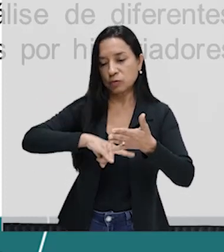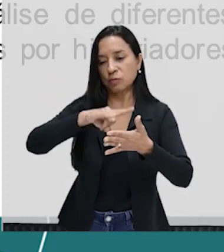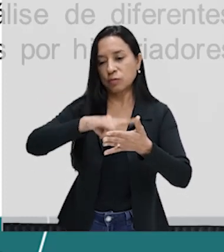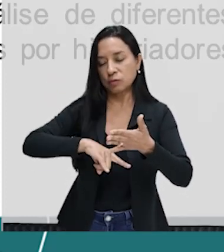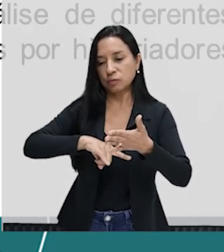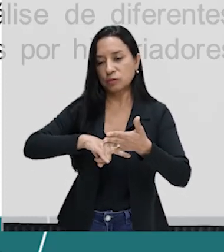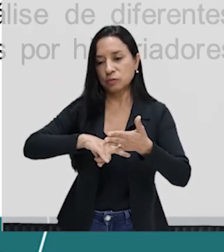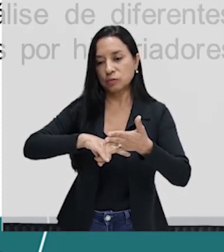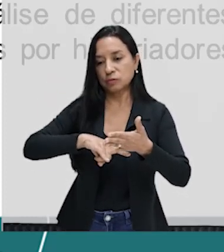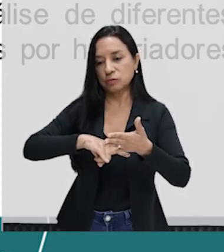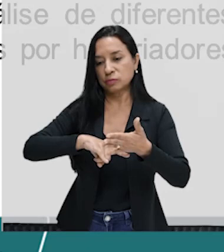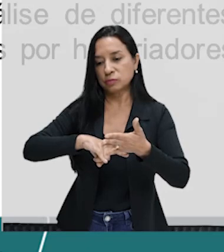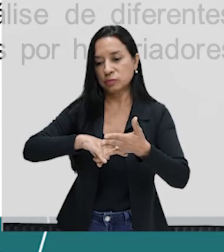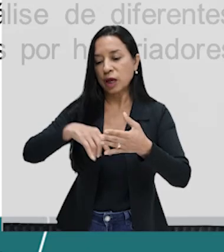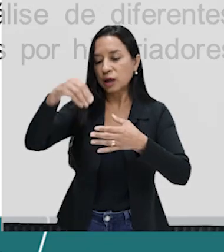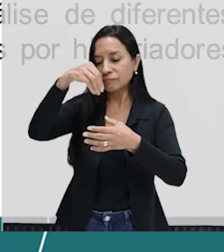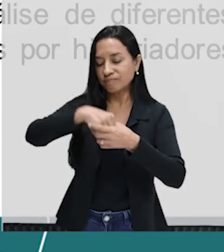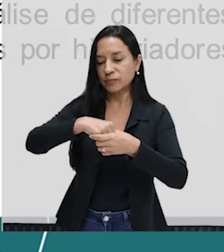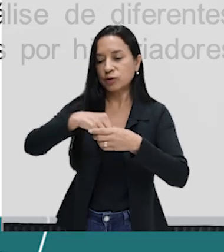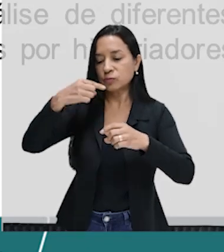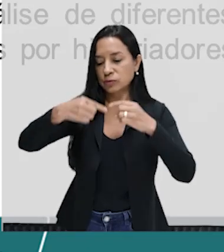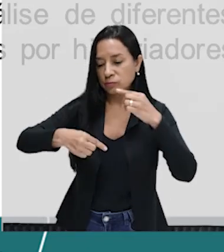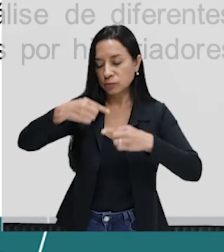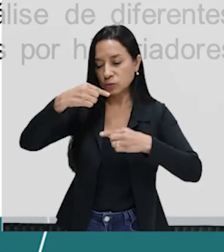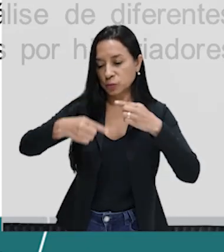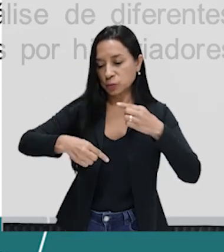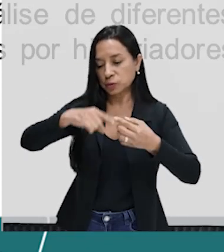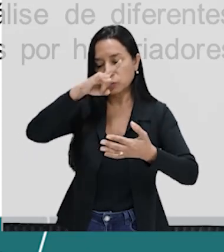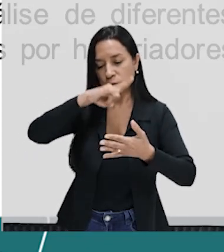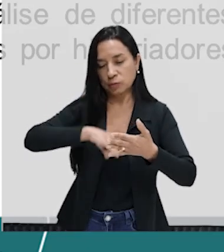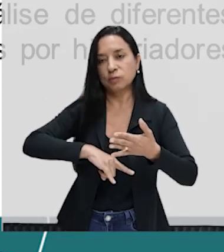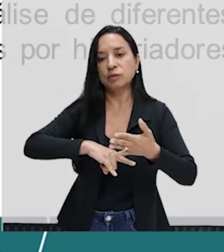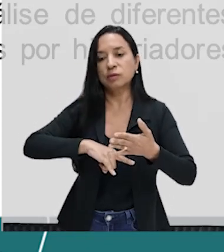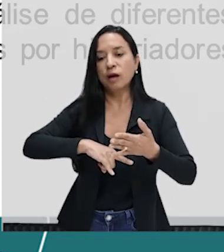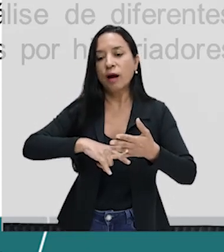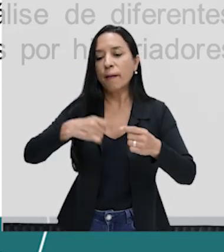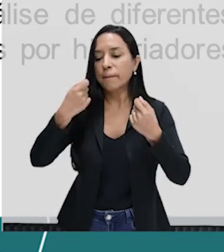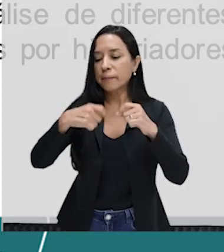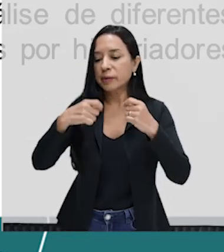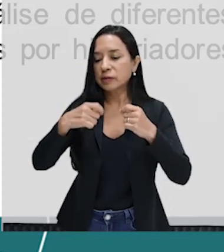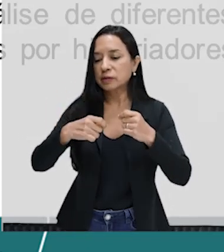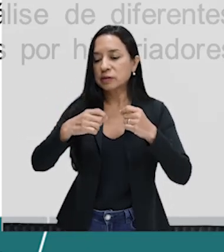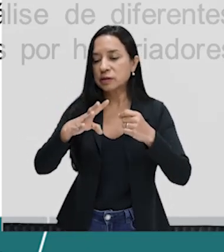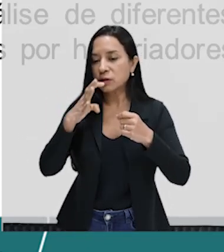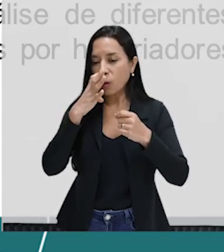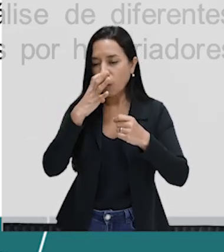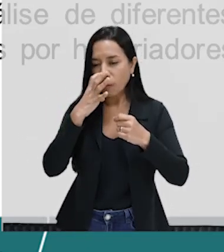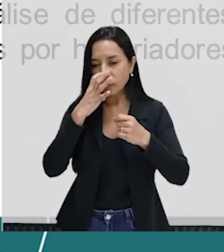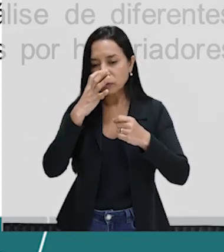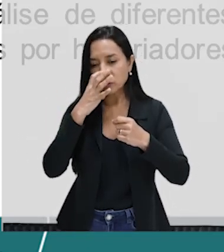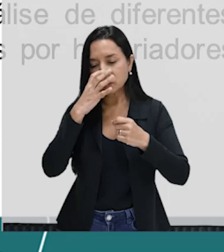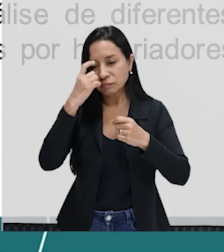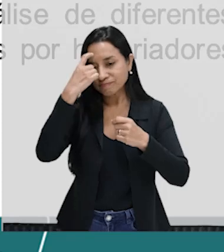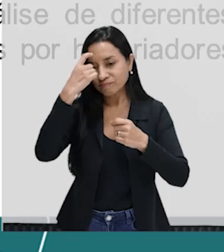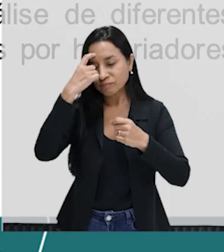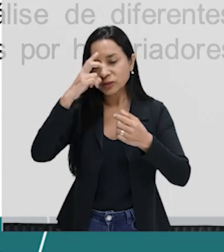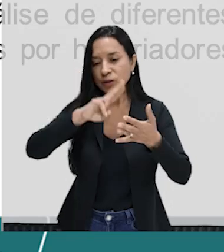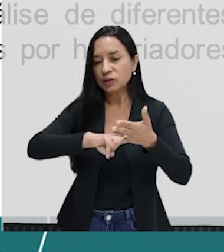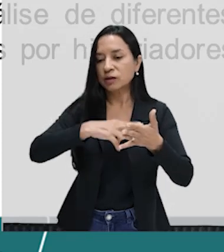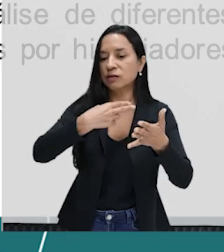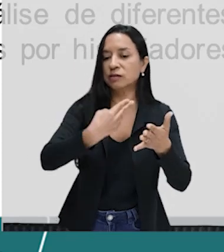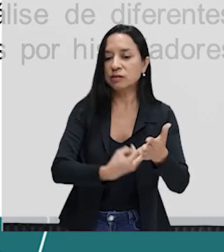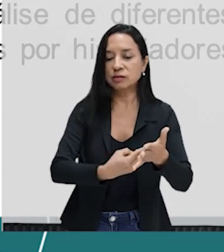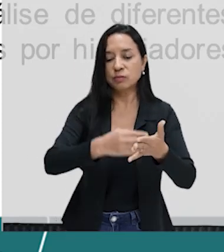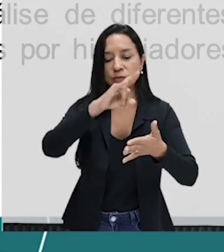dentro dessa discussão documental, é preciso observar a ideia da interpretação do documento e